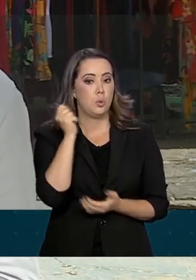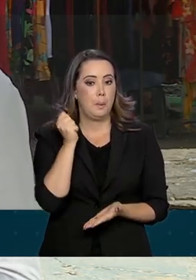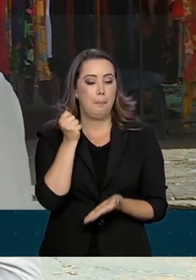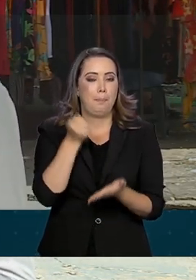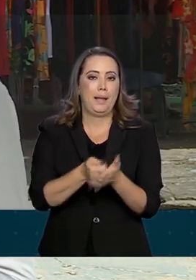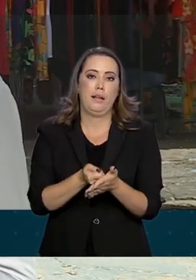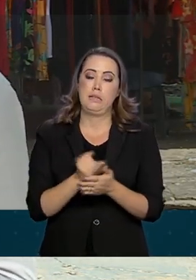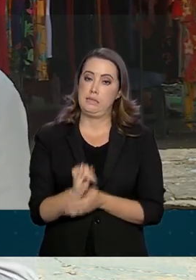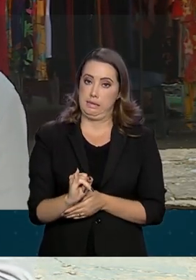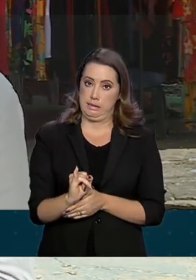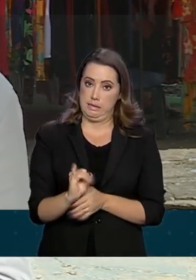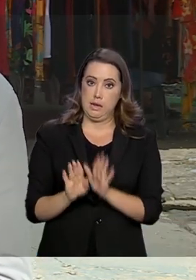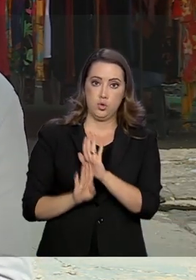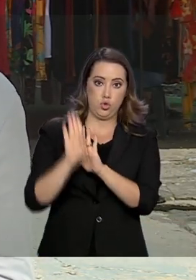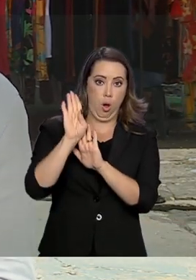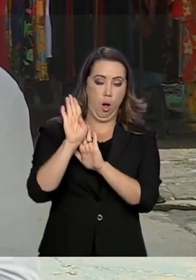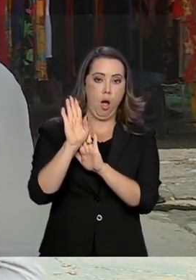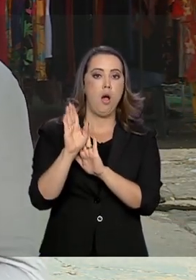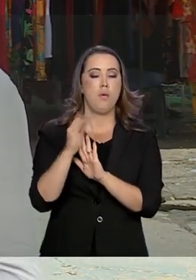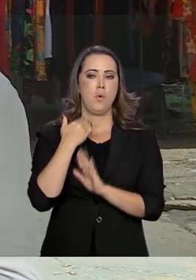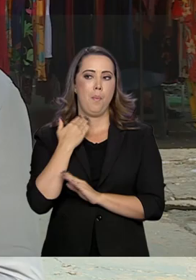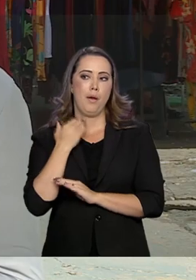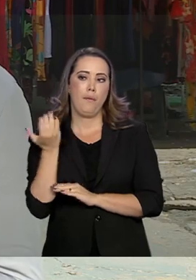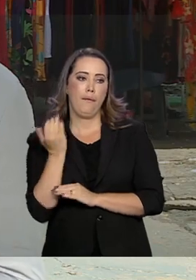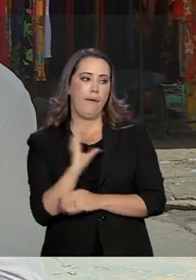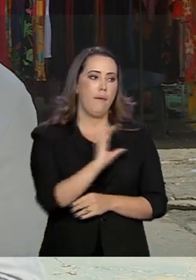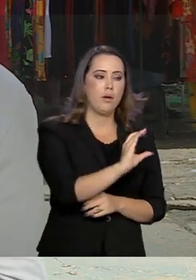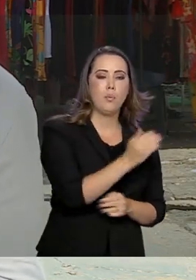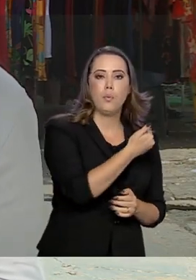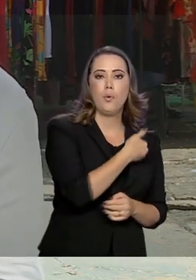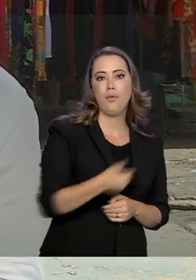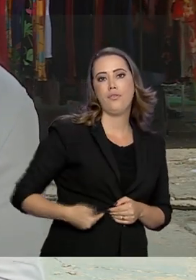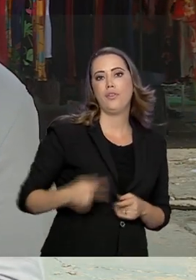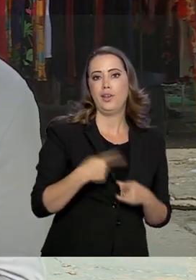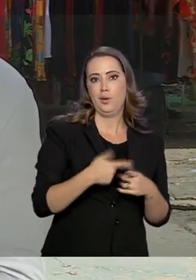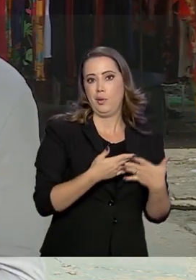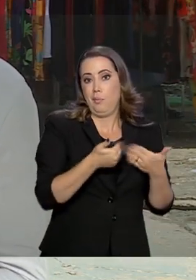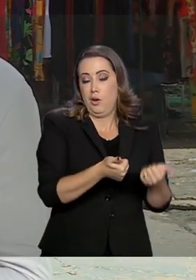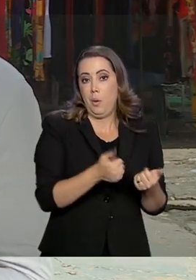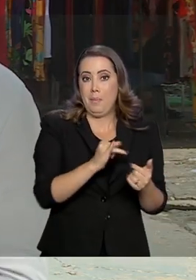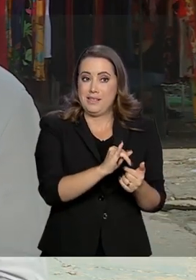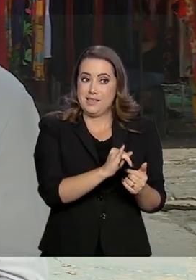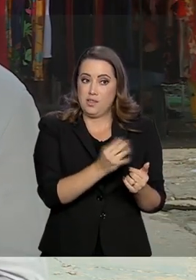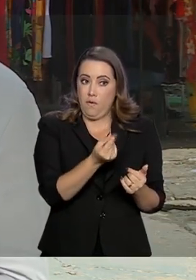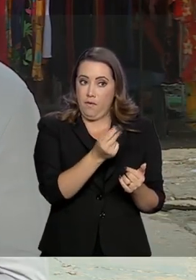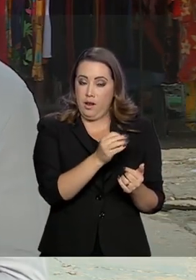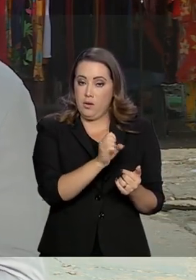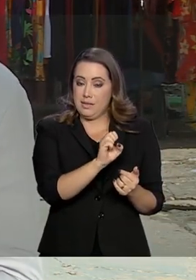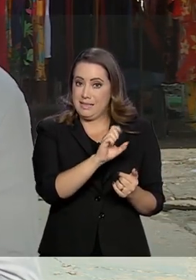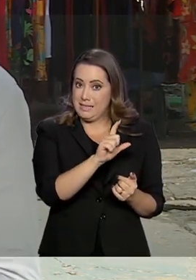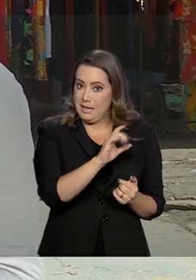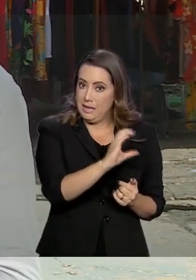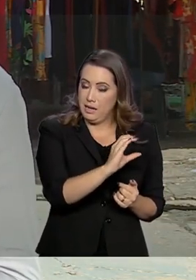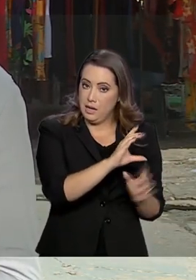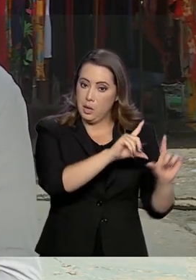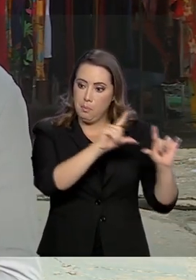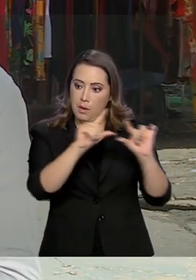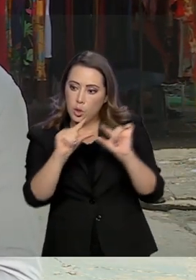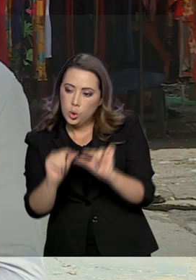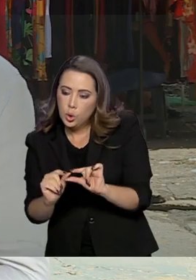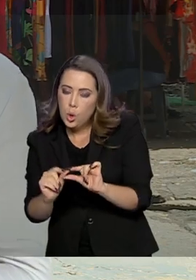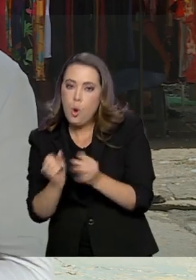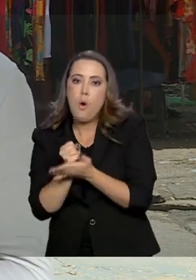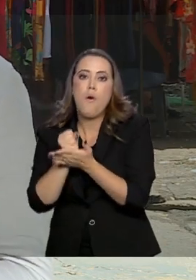Quando a Selic está alta, os bancos preferem emprestar para o governo porque ganham mais com isso. Mas quando diminui, a quantidade de dinheiro